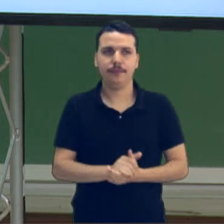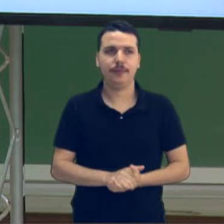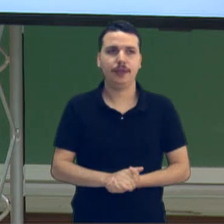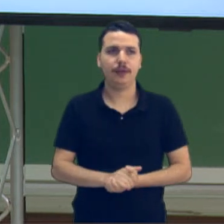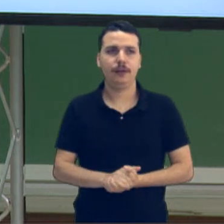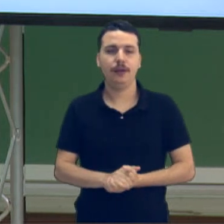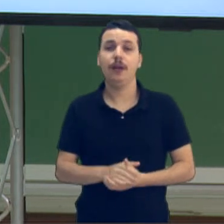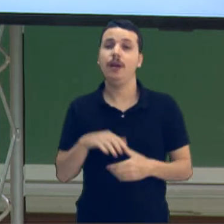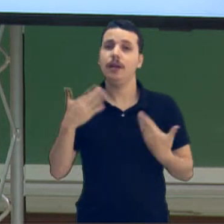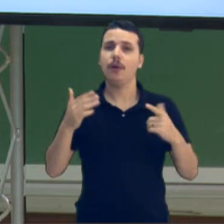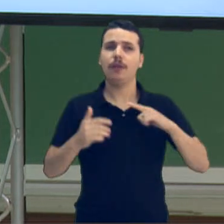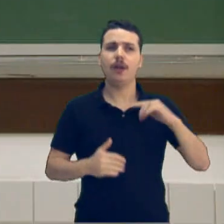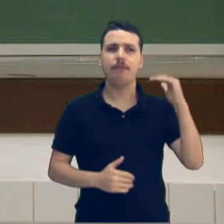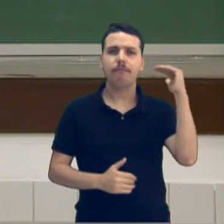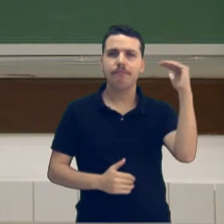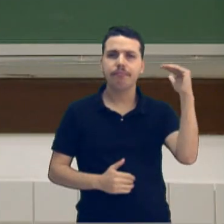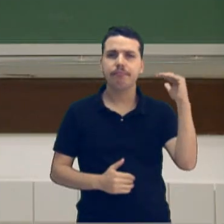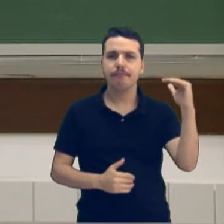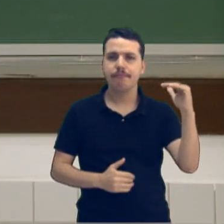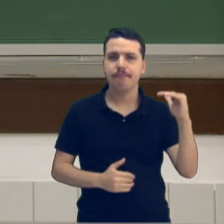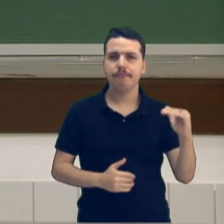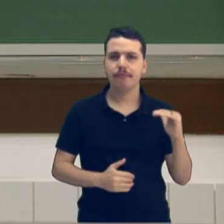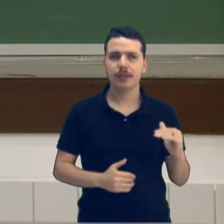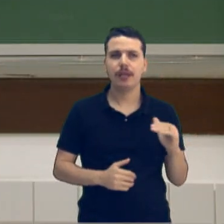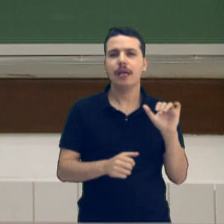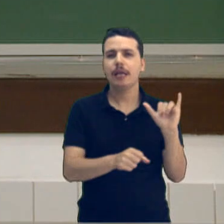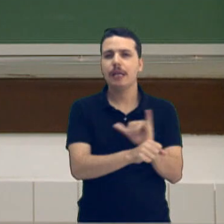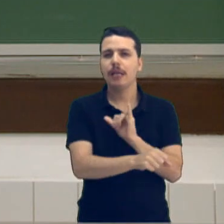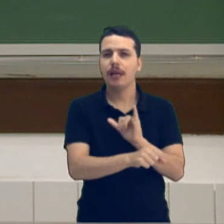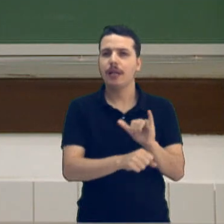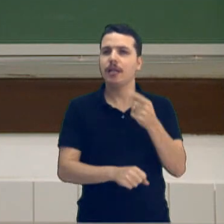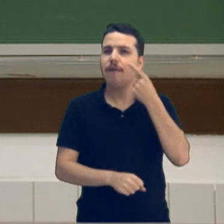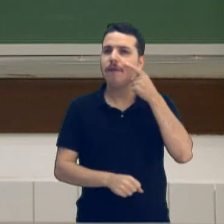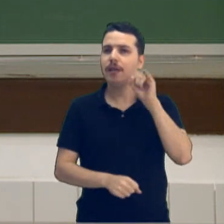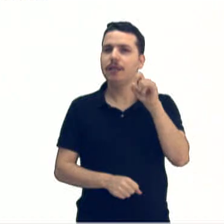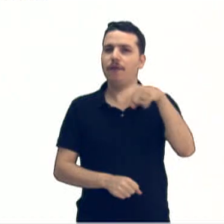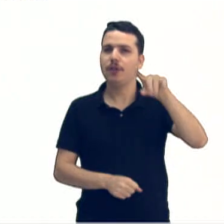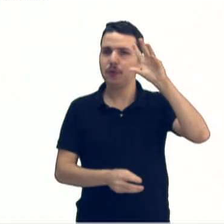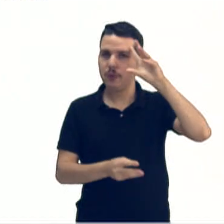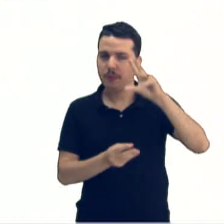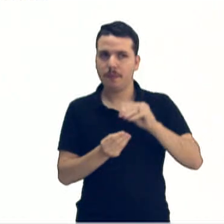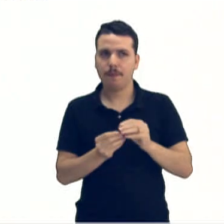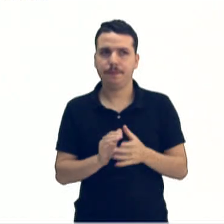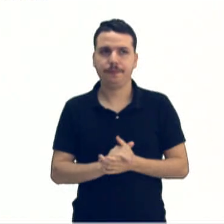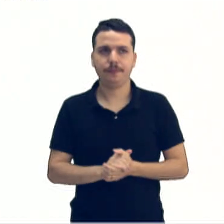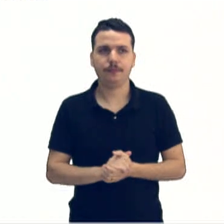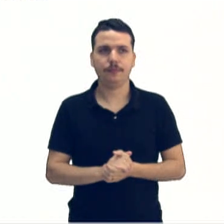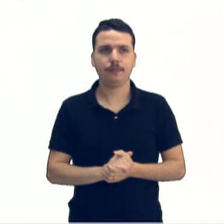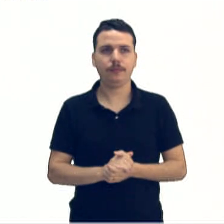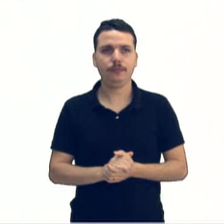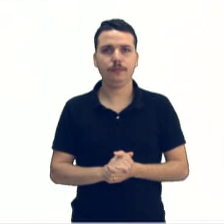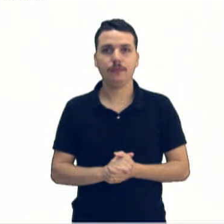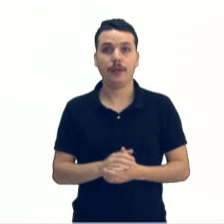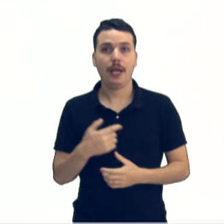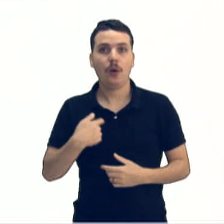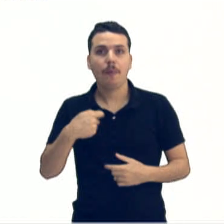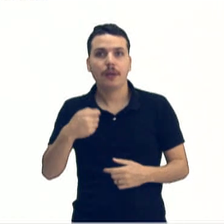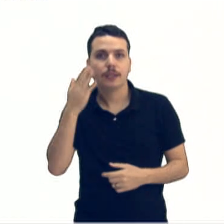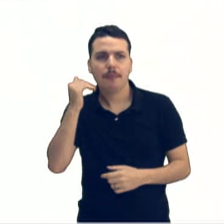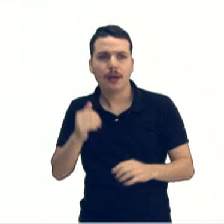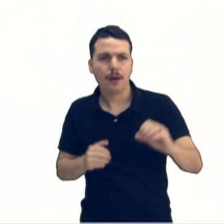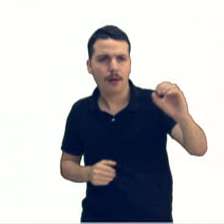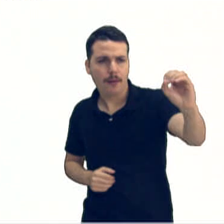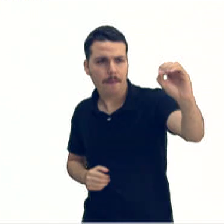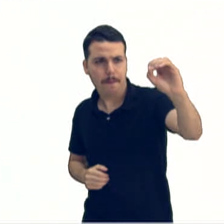colocou algumas estratégias, vamos ver se vocês compreendem elas. Antecipar onde a bola vai